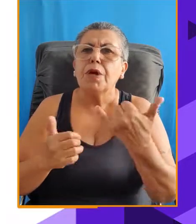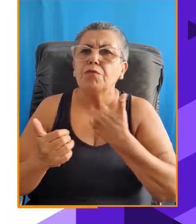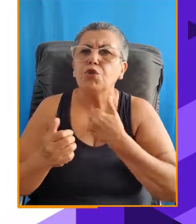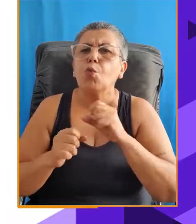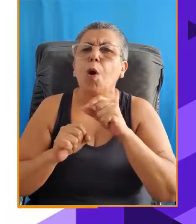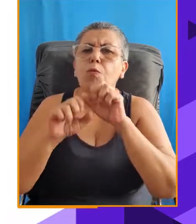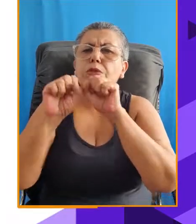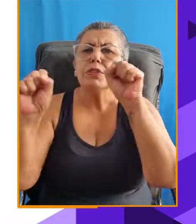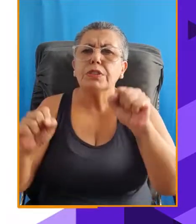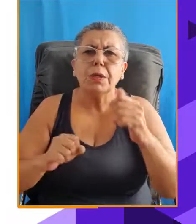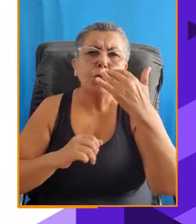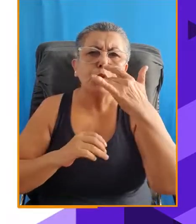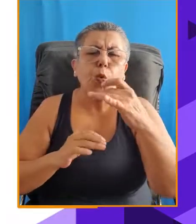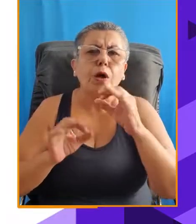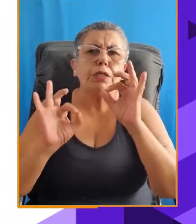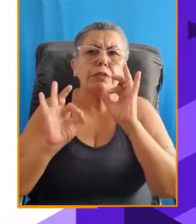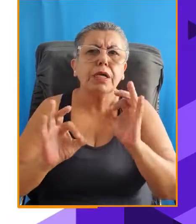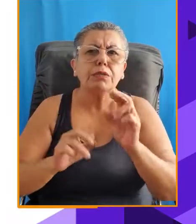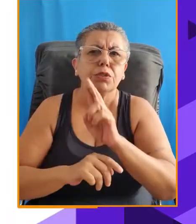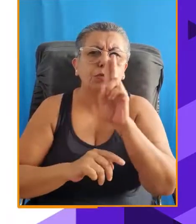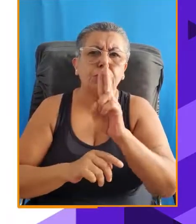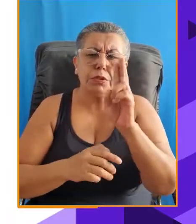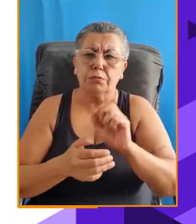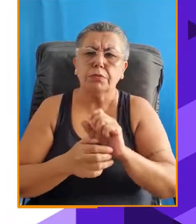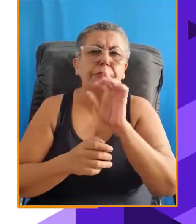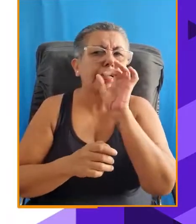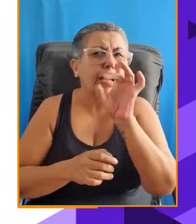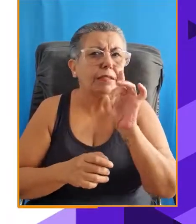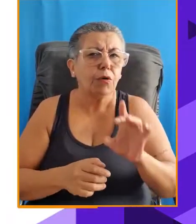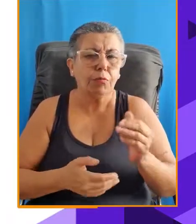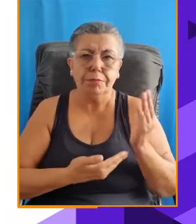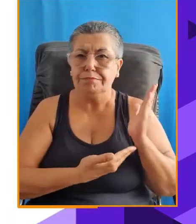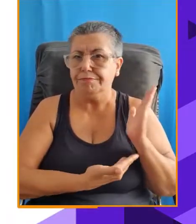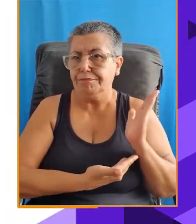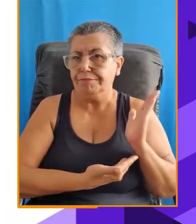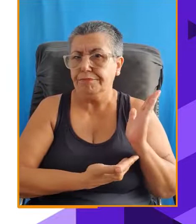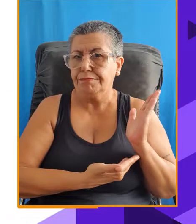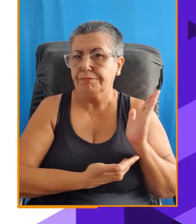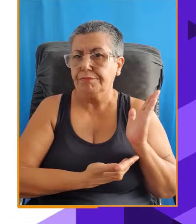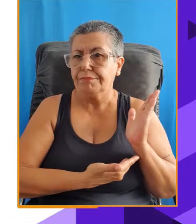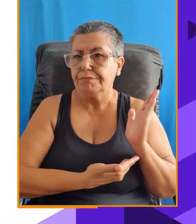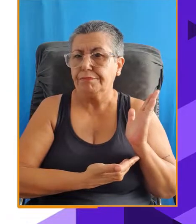qual sistema de cores está sendo utilizado em cada uma dessas cores.